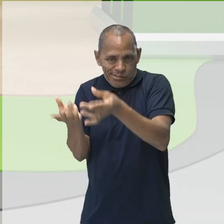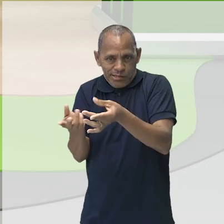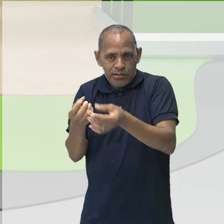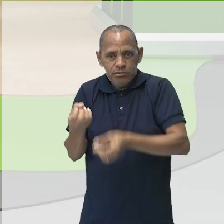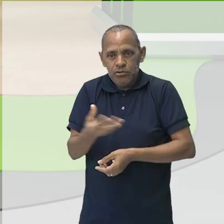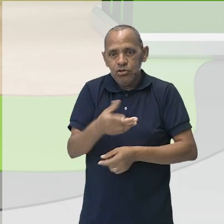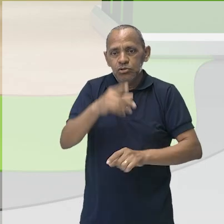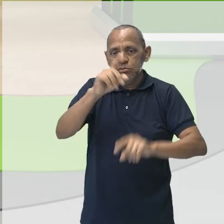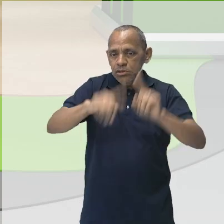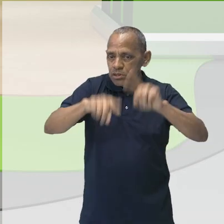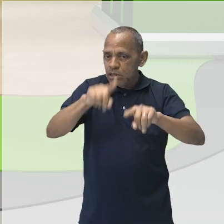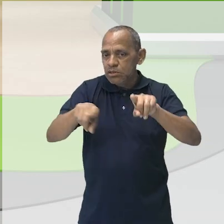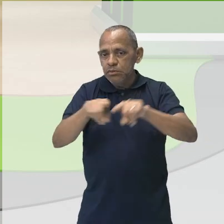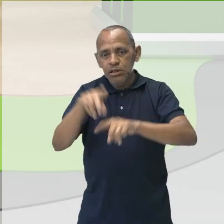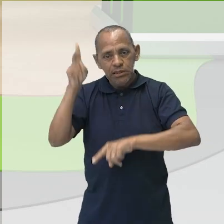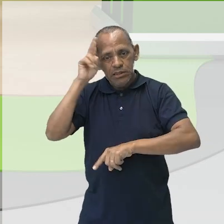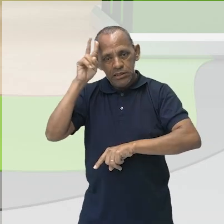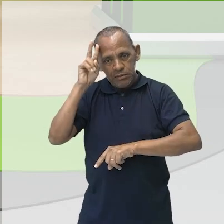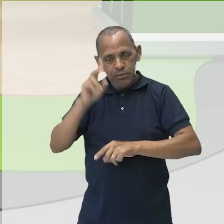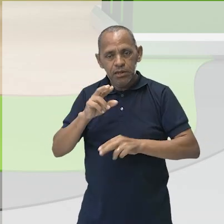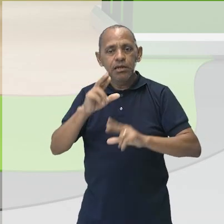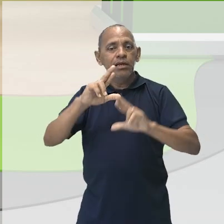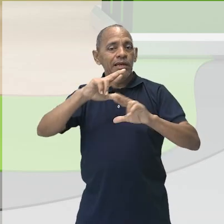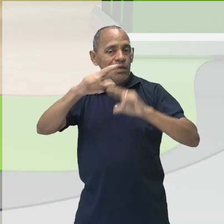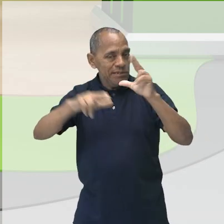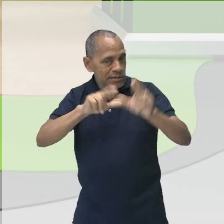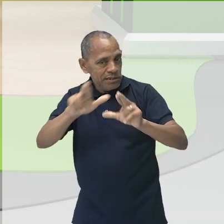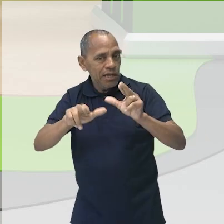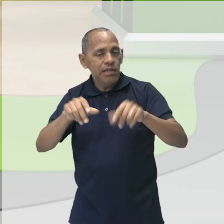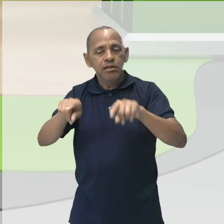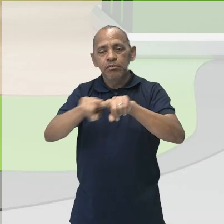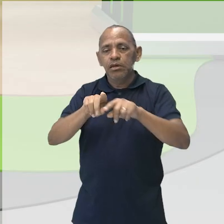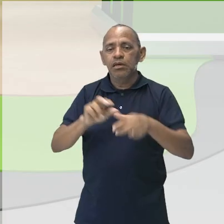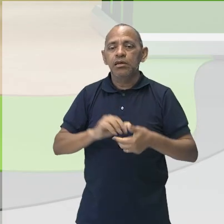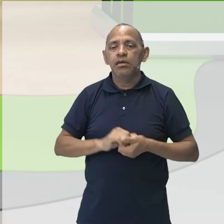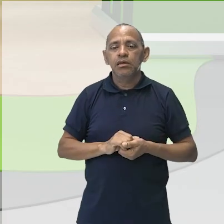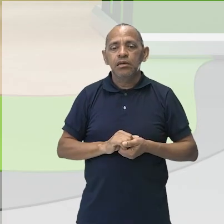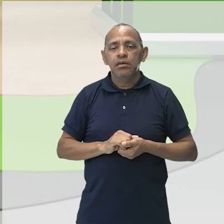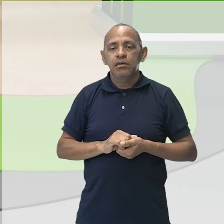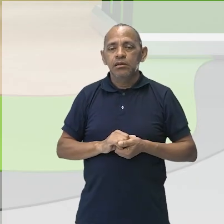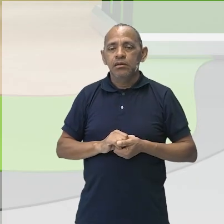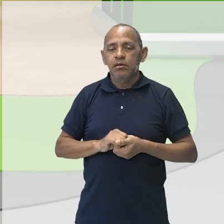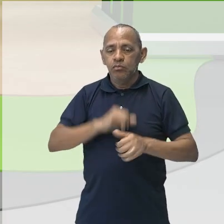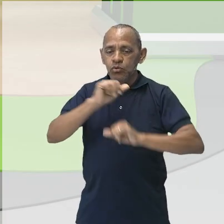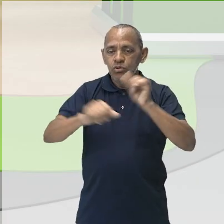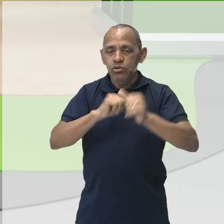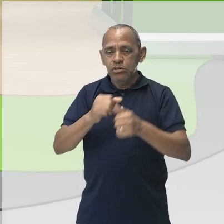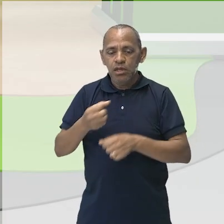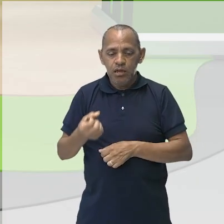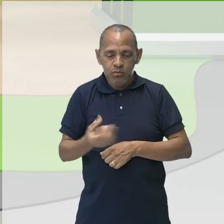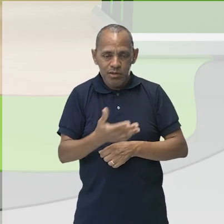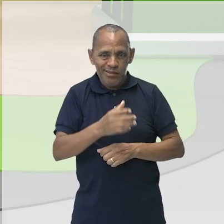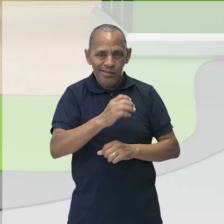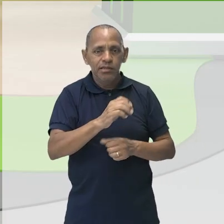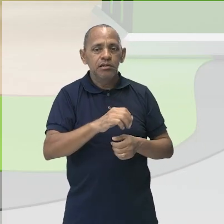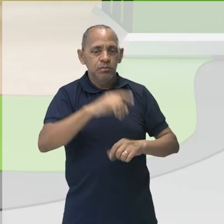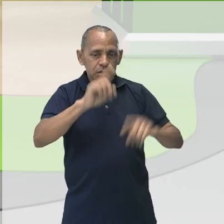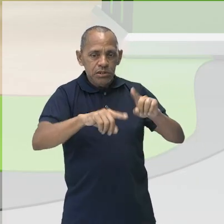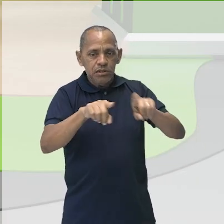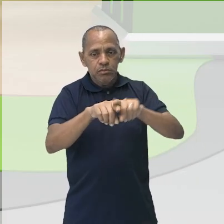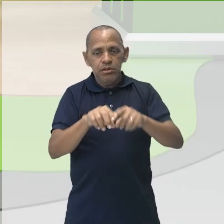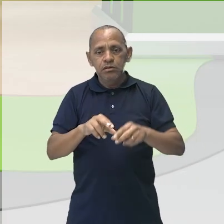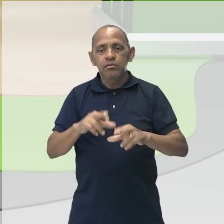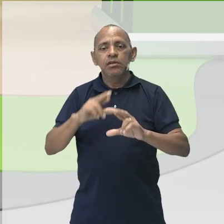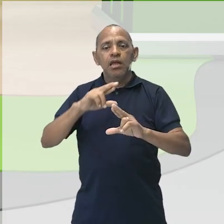produtos. Então, lembre que reciclar é transformar em novos produtos. A reciclagem, ela não